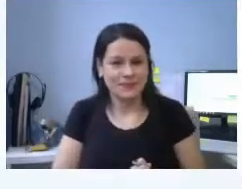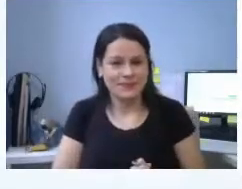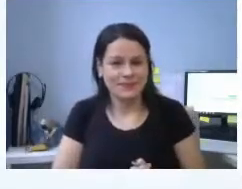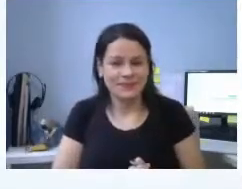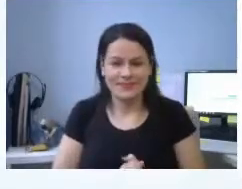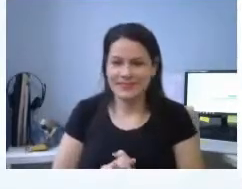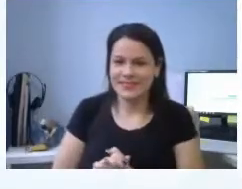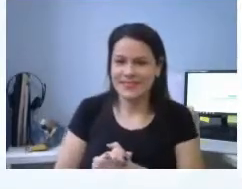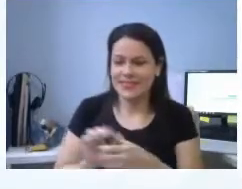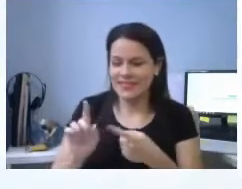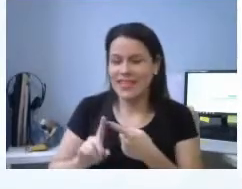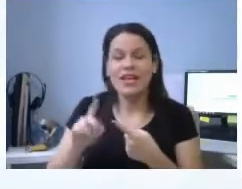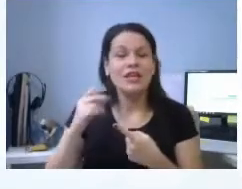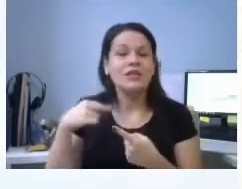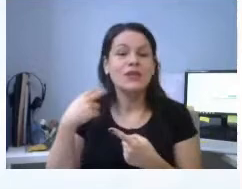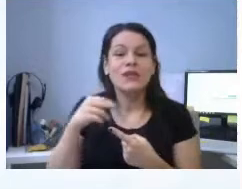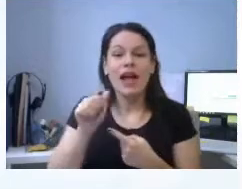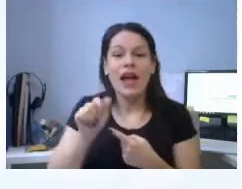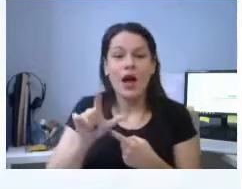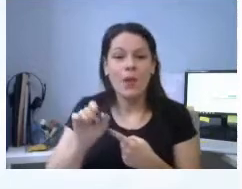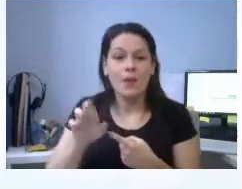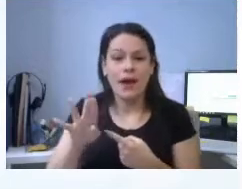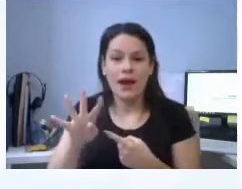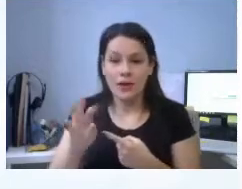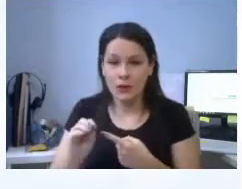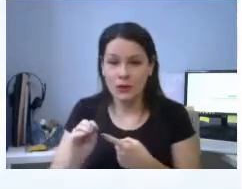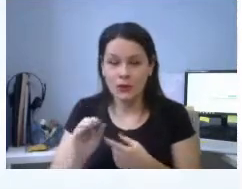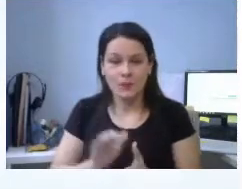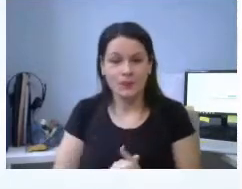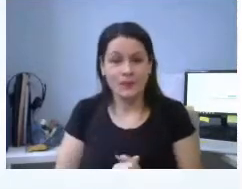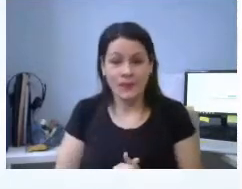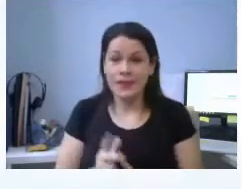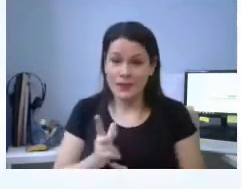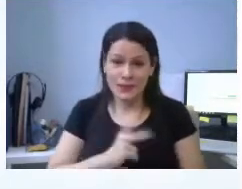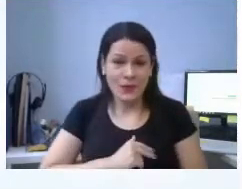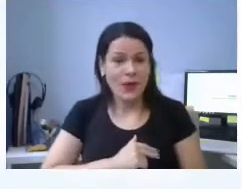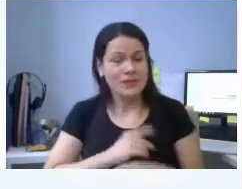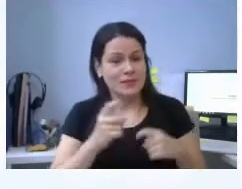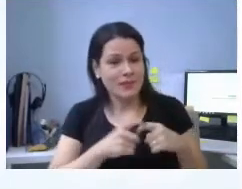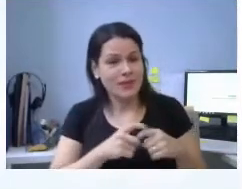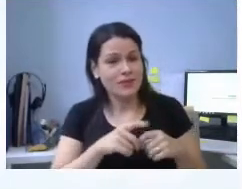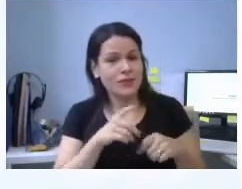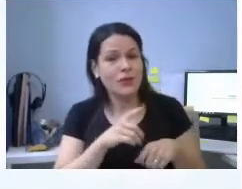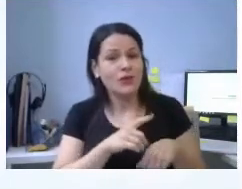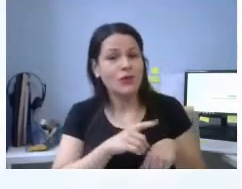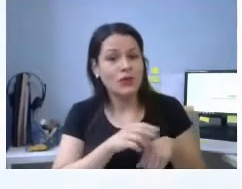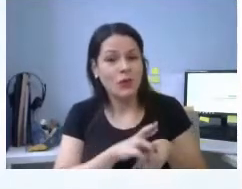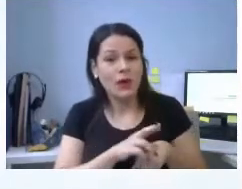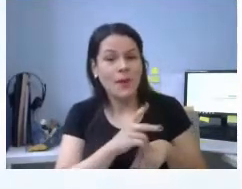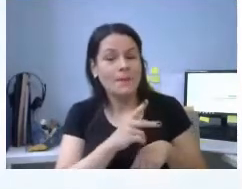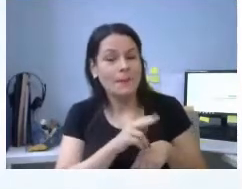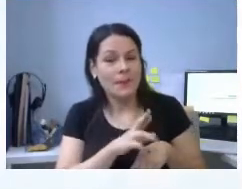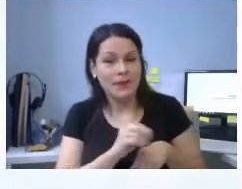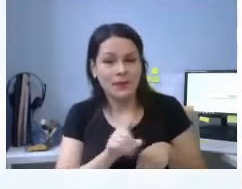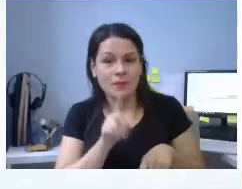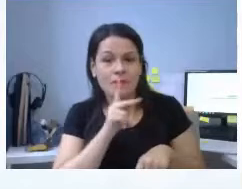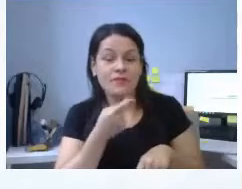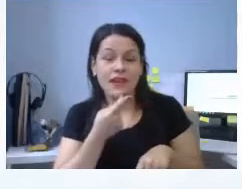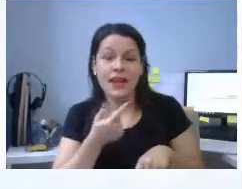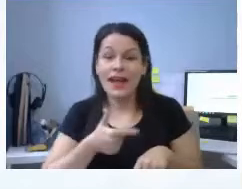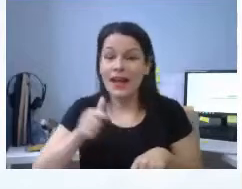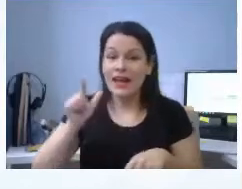palavra. Eu até pensei que o doutor Pedro ia falar antes, enfim, até para